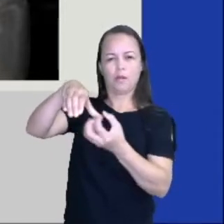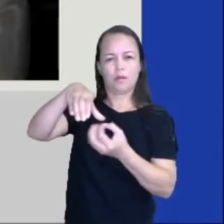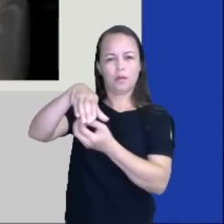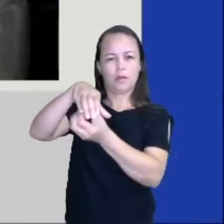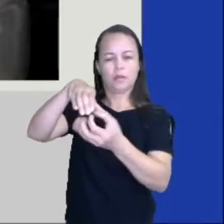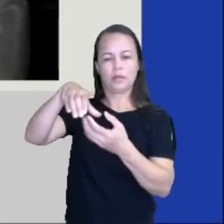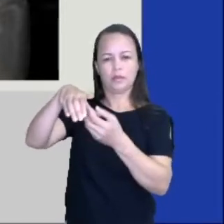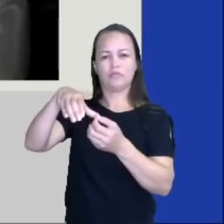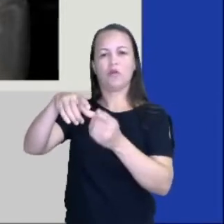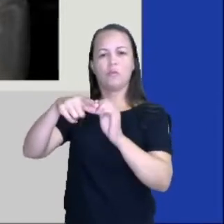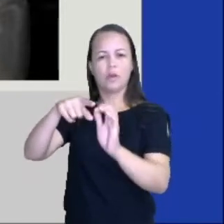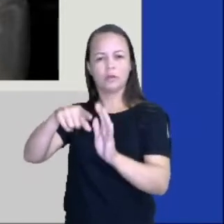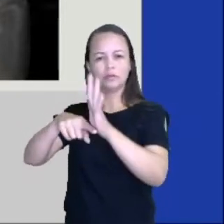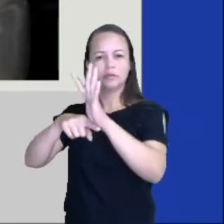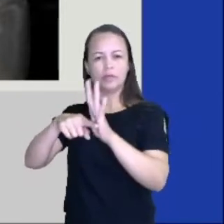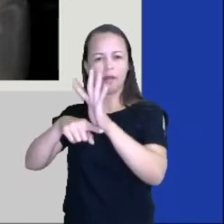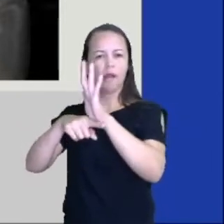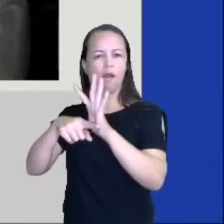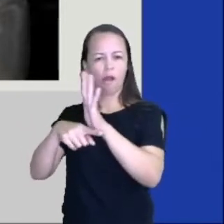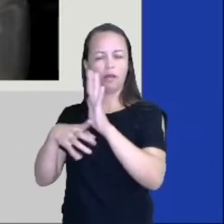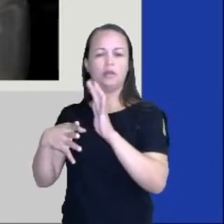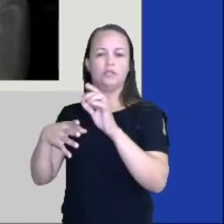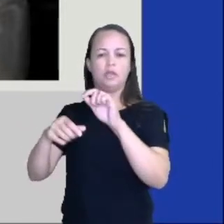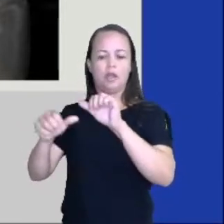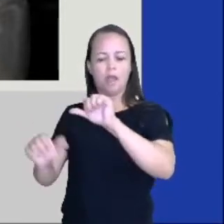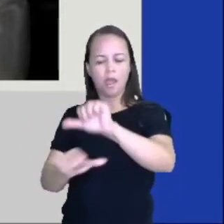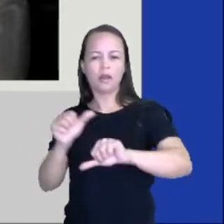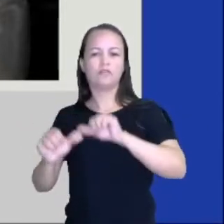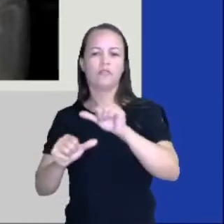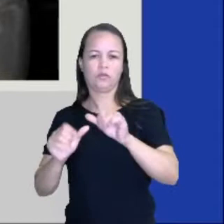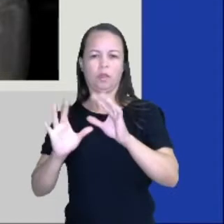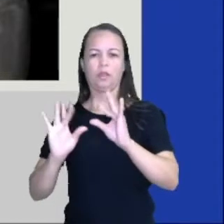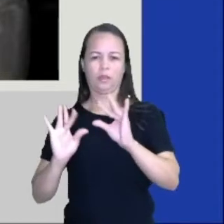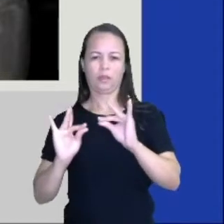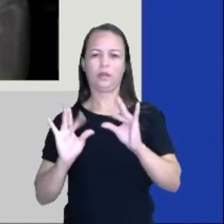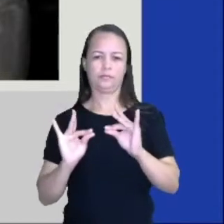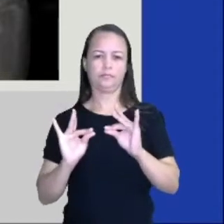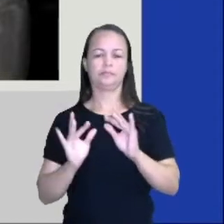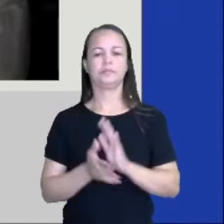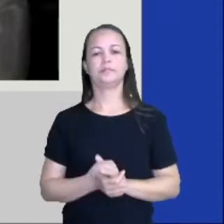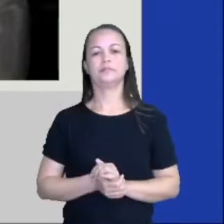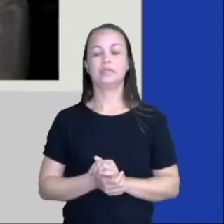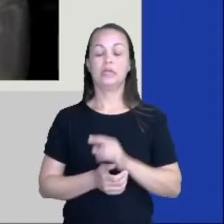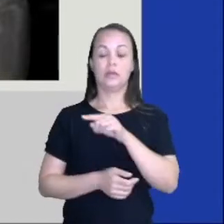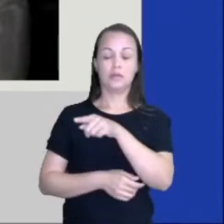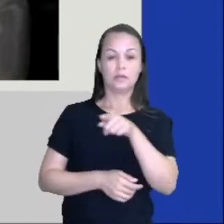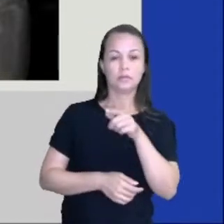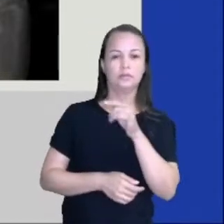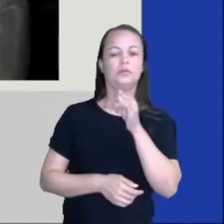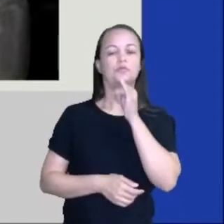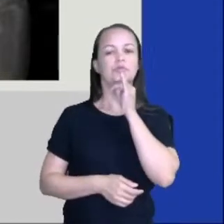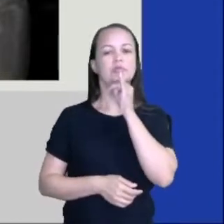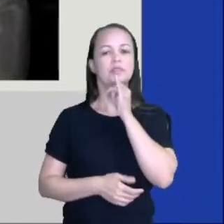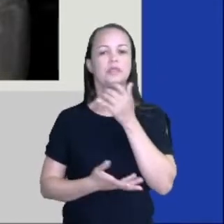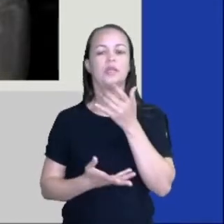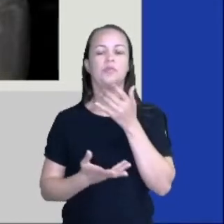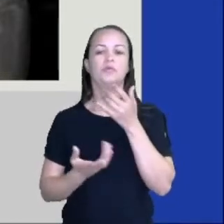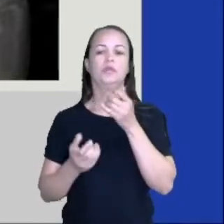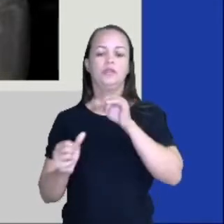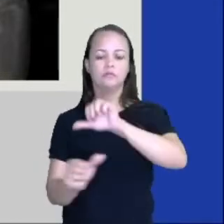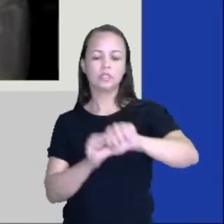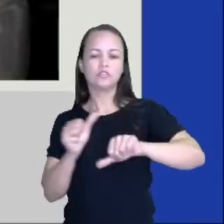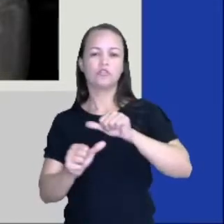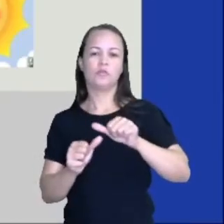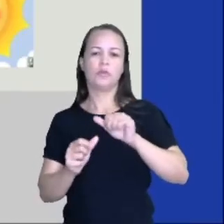em gás, né, em forma de gás, gasoso, ela volta ao seu estado líquido. Esse é um dos exemplos da transformação